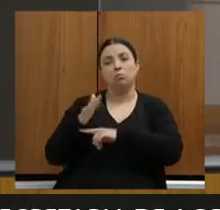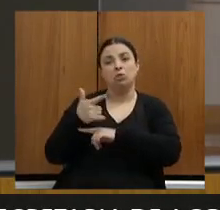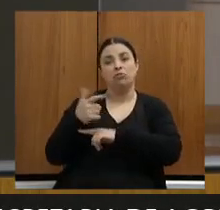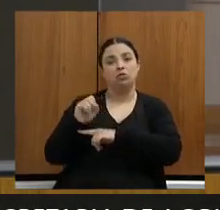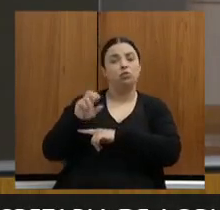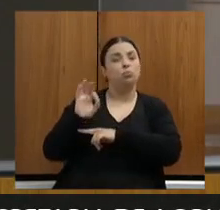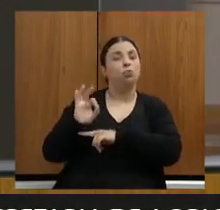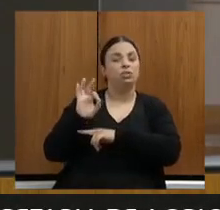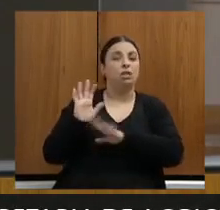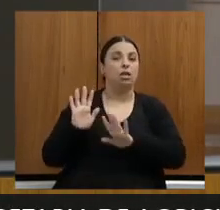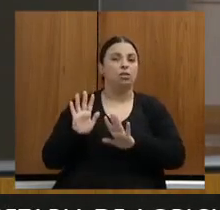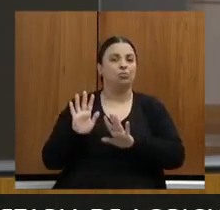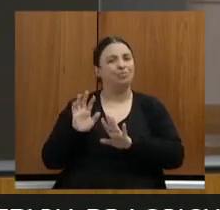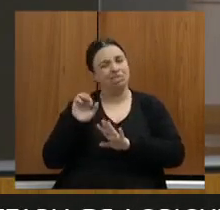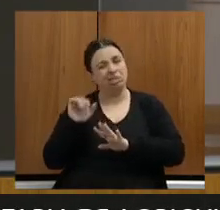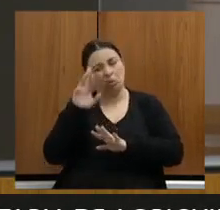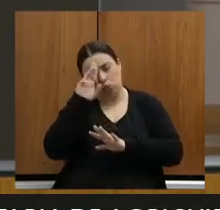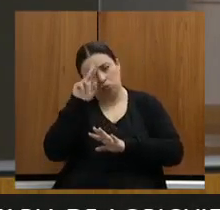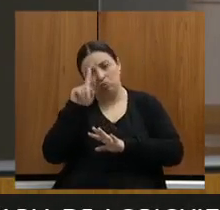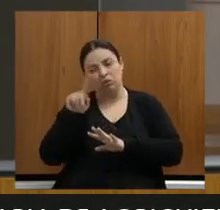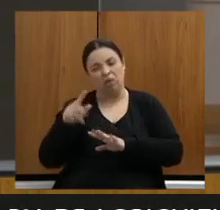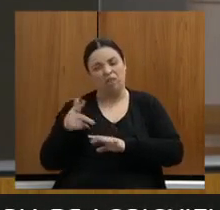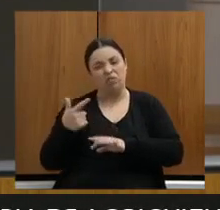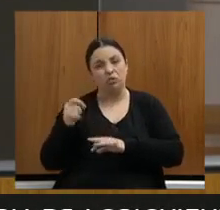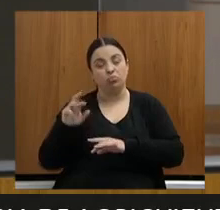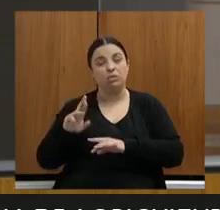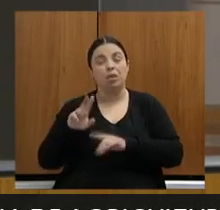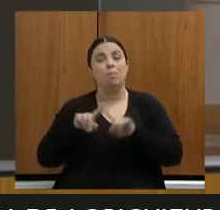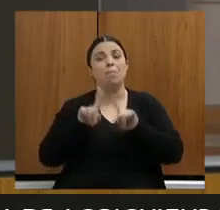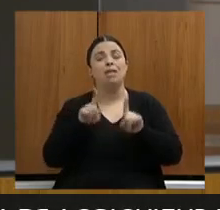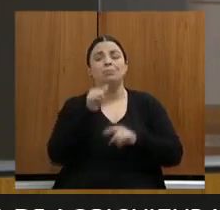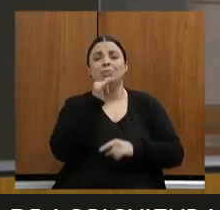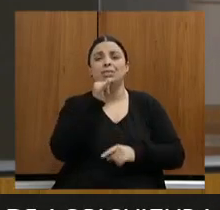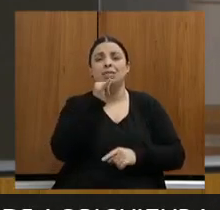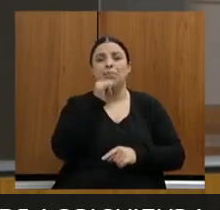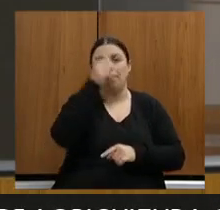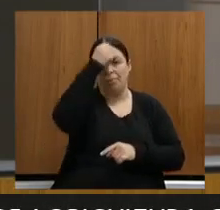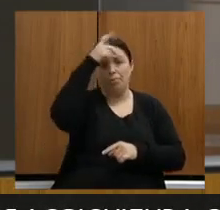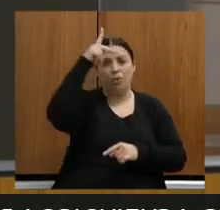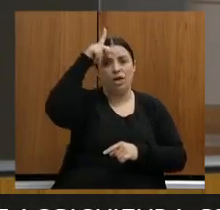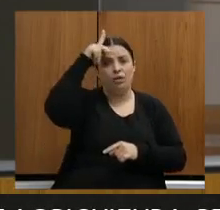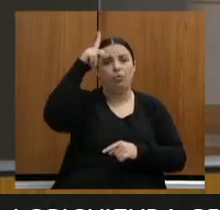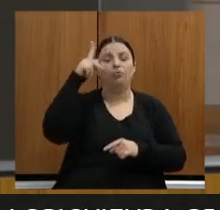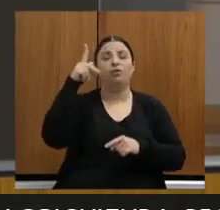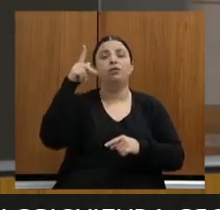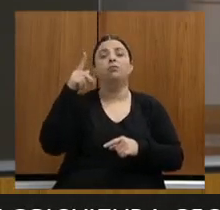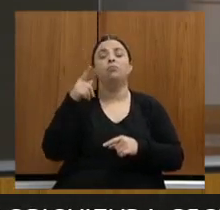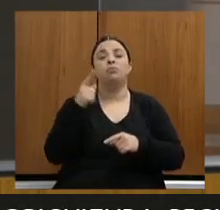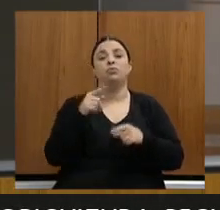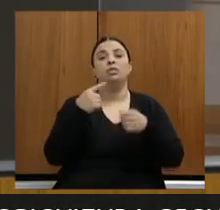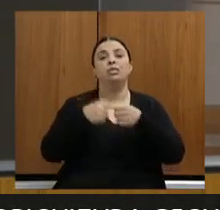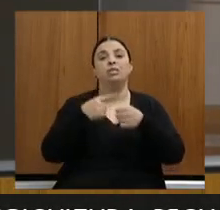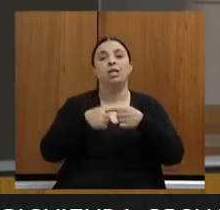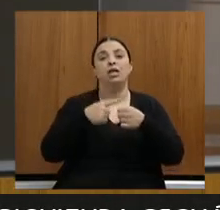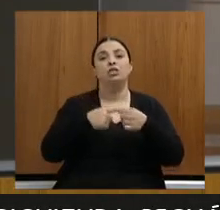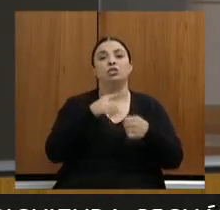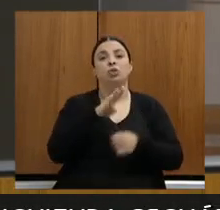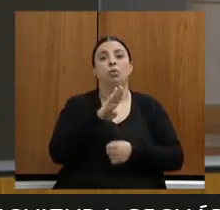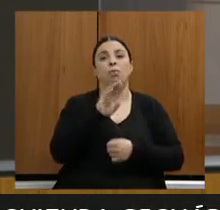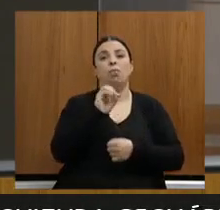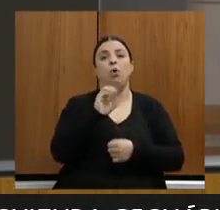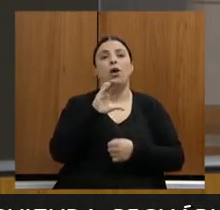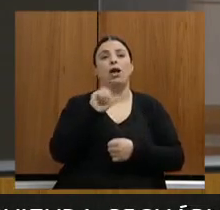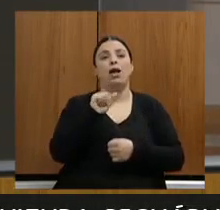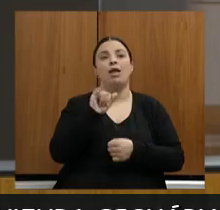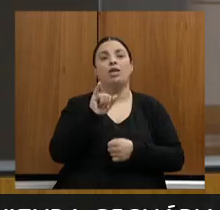mas vejo que nós temos prefeituras a Prefeitura de Bocaiuva para dar um exemplo né Por causa pimenta que citou agora a pouco nós de Minas a